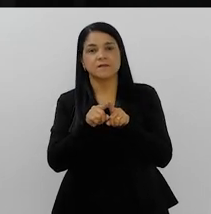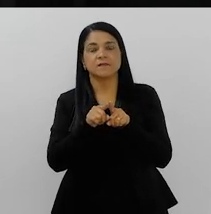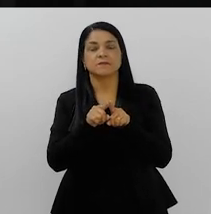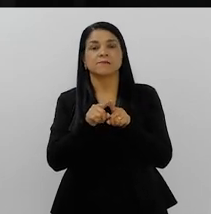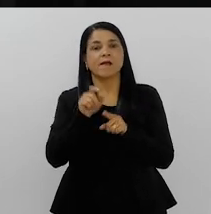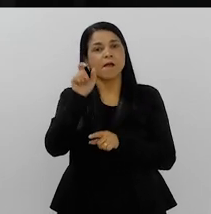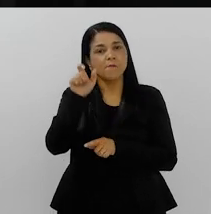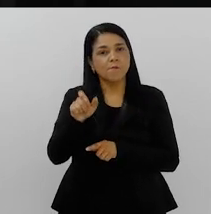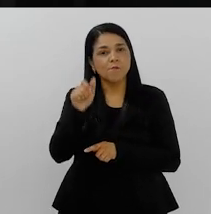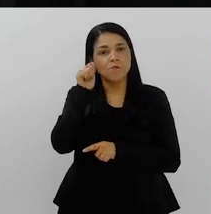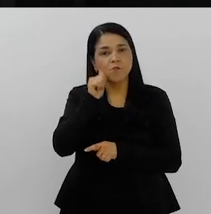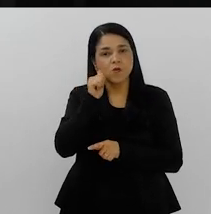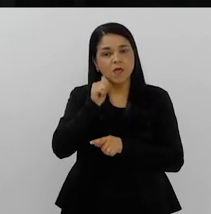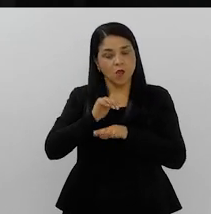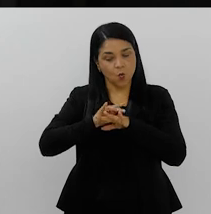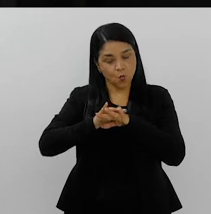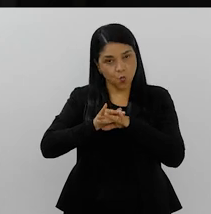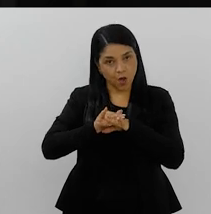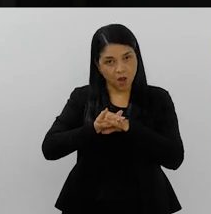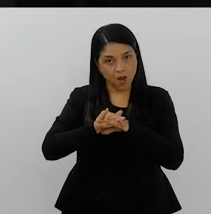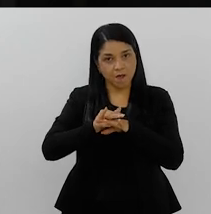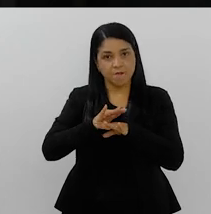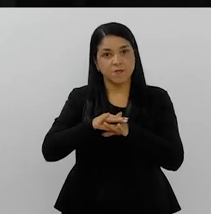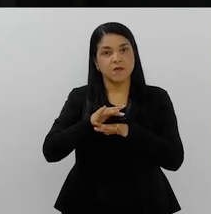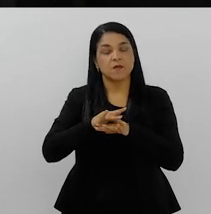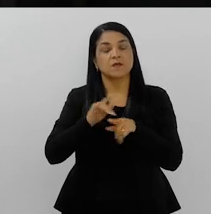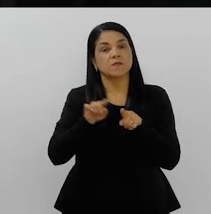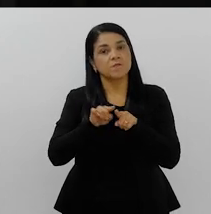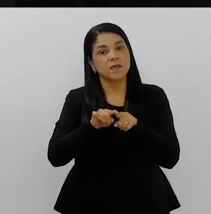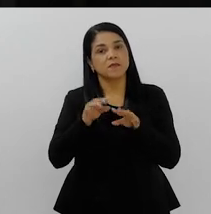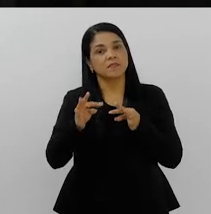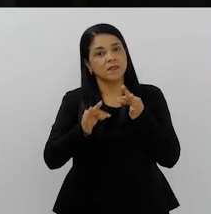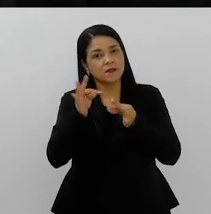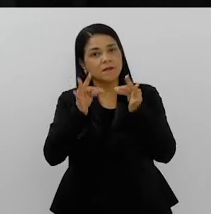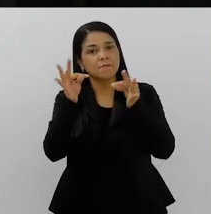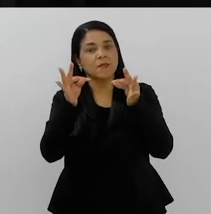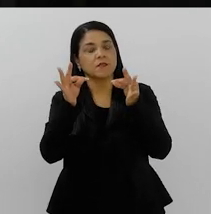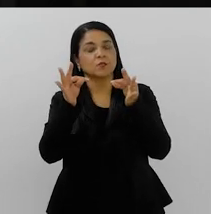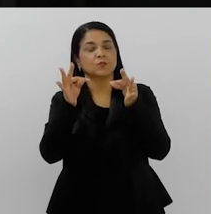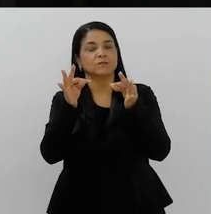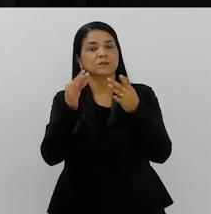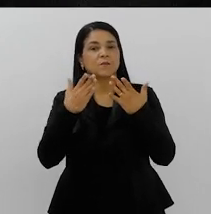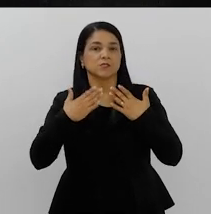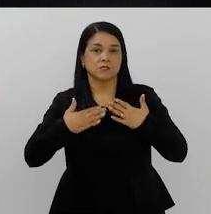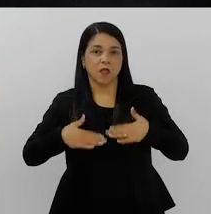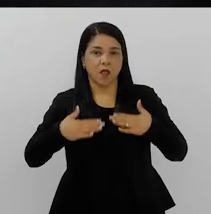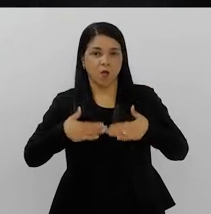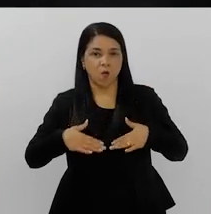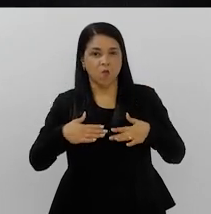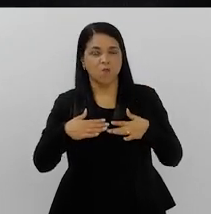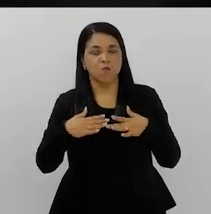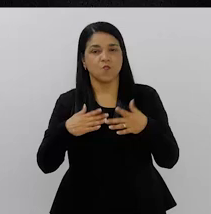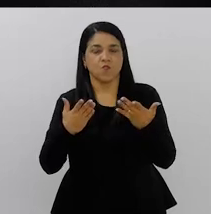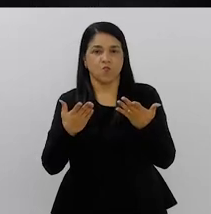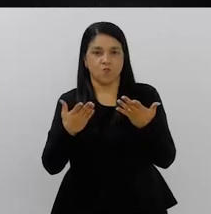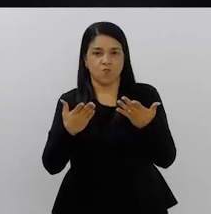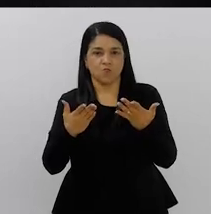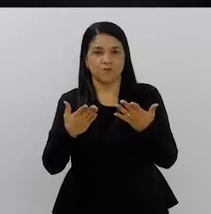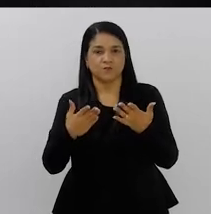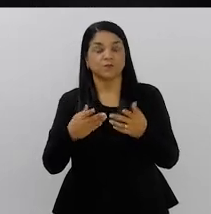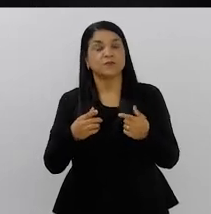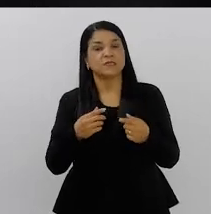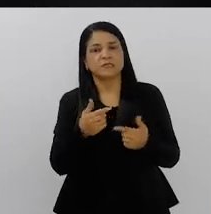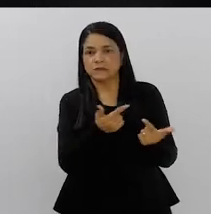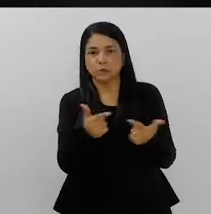da chance da mulher ficar curada é maior como o tratamento também costuma ser bem mais tranquilo bem menos